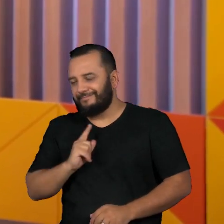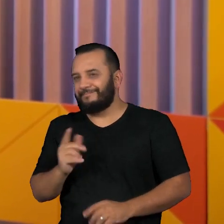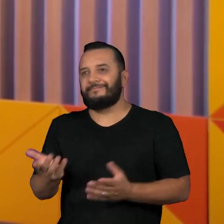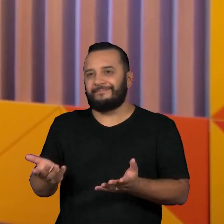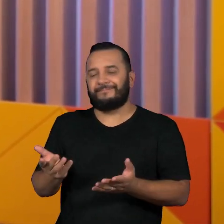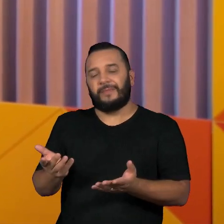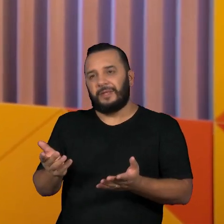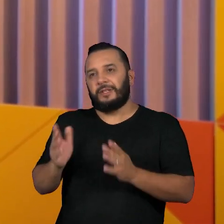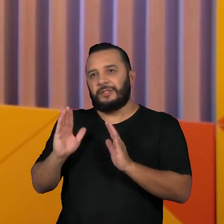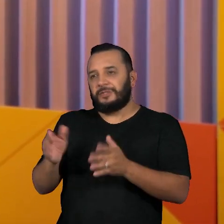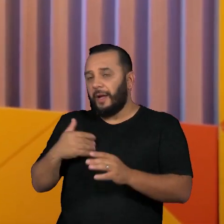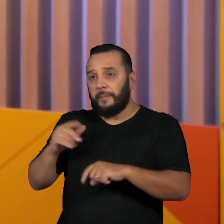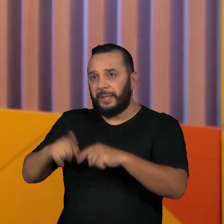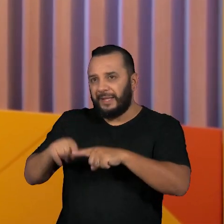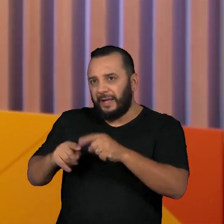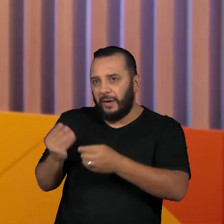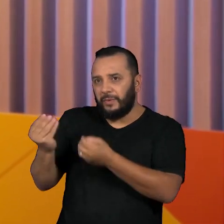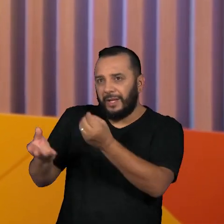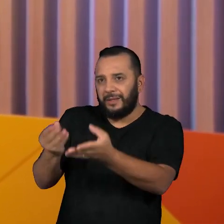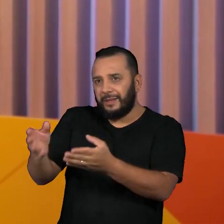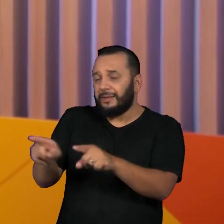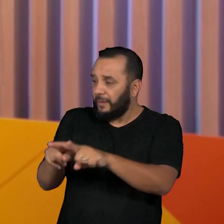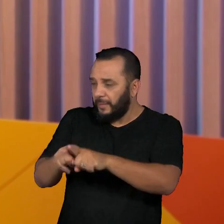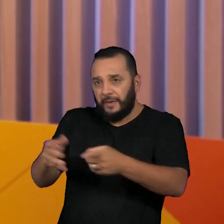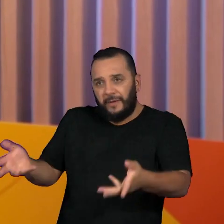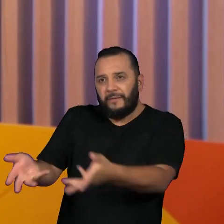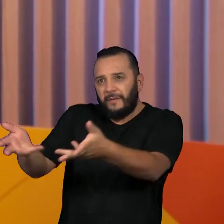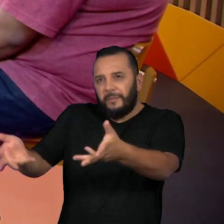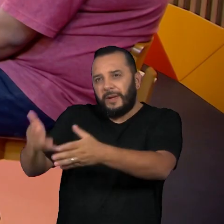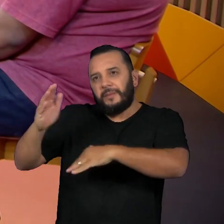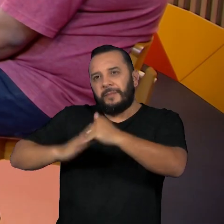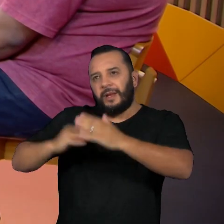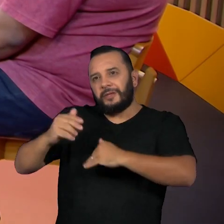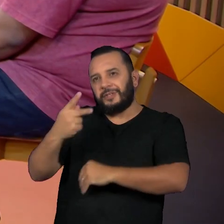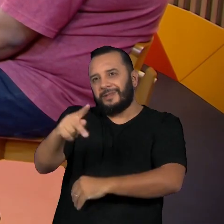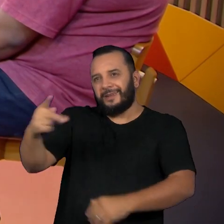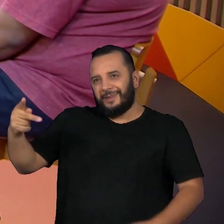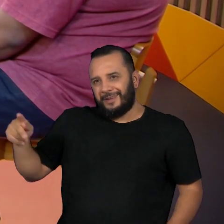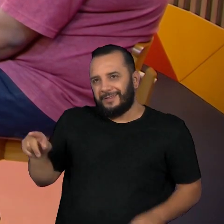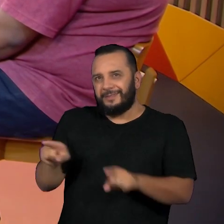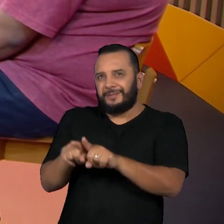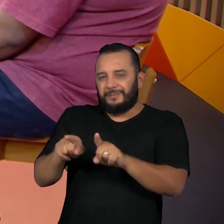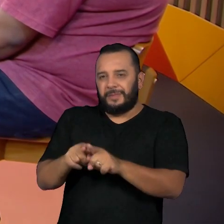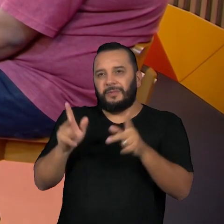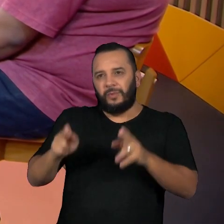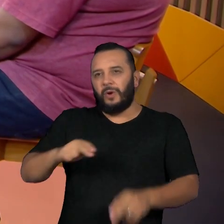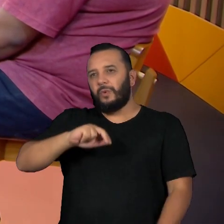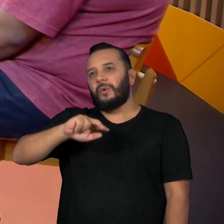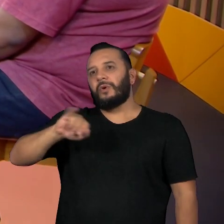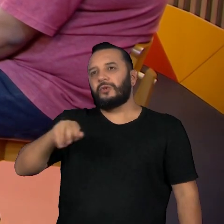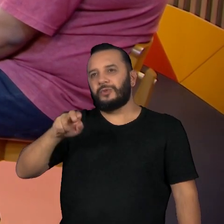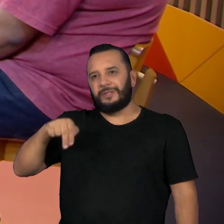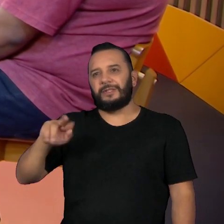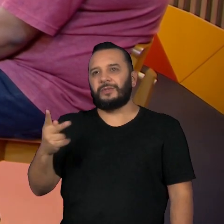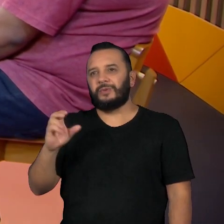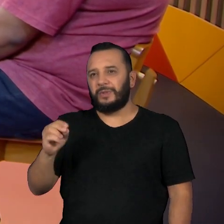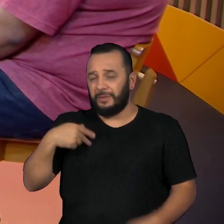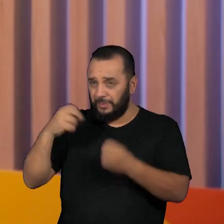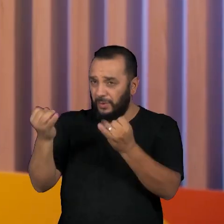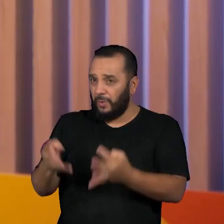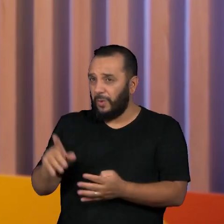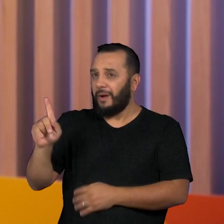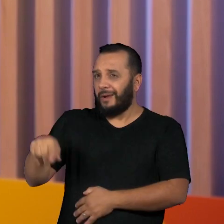de fomento às práticas que elas já executam nos seus territórios. Então, isso que Juninho foi contando, né? Tem sido um